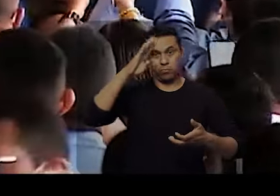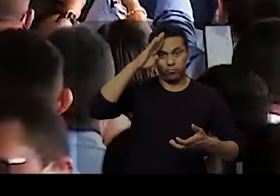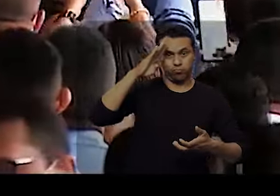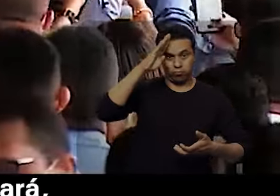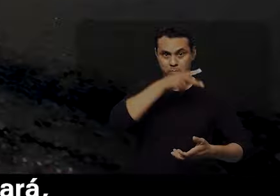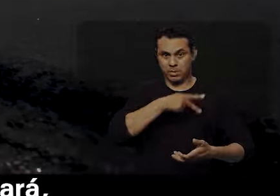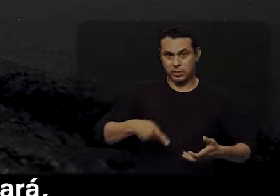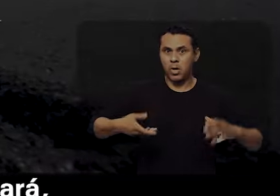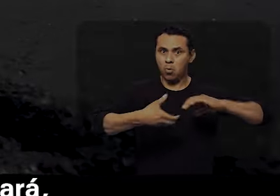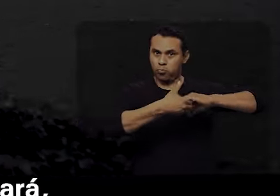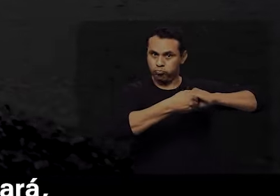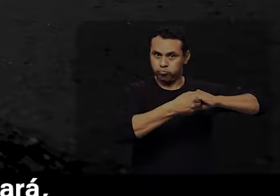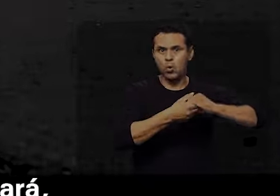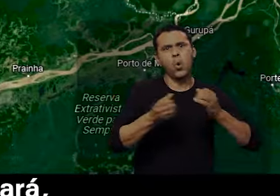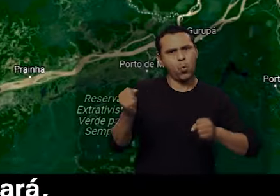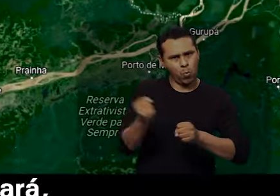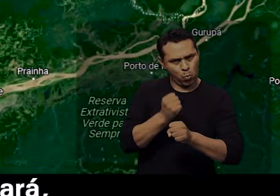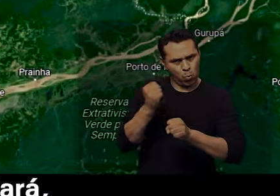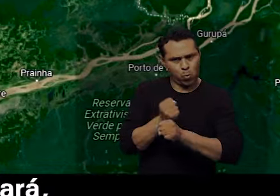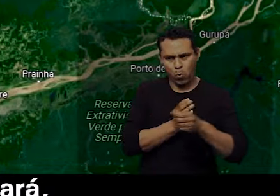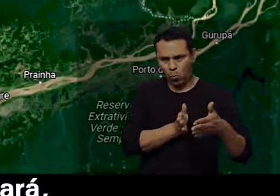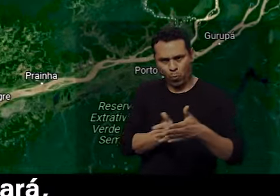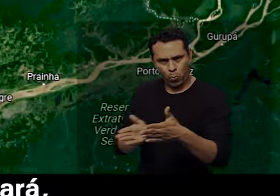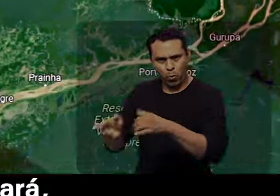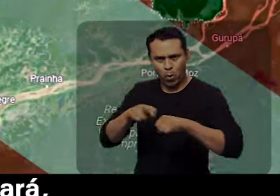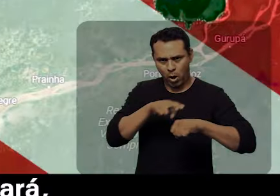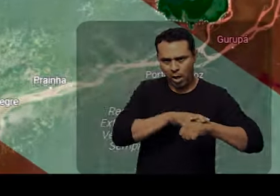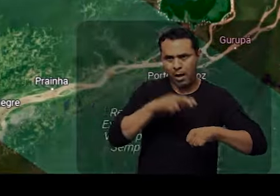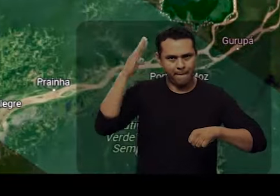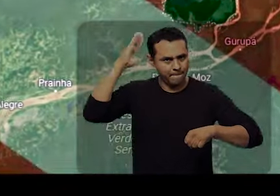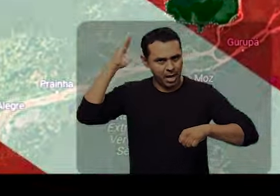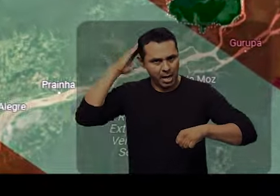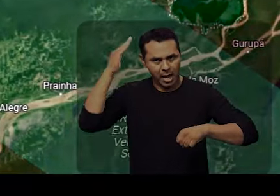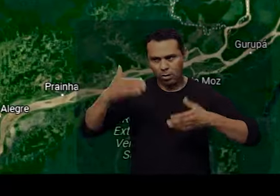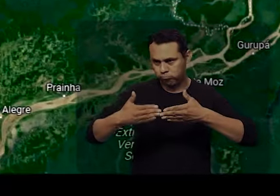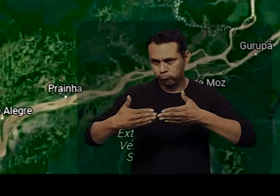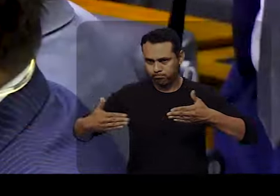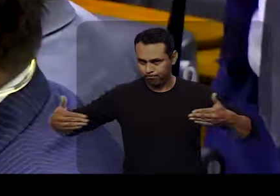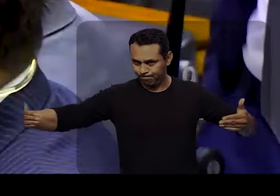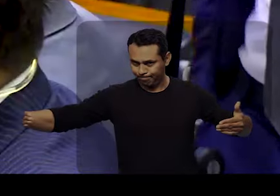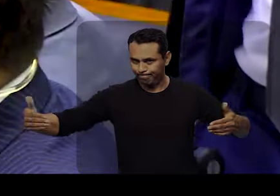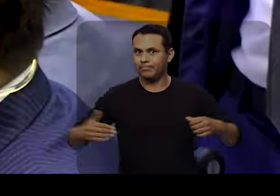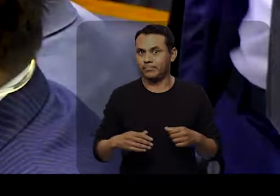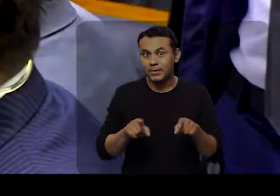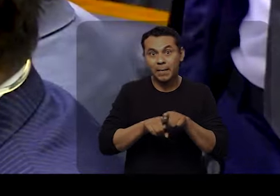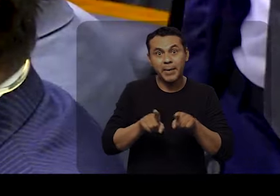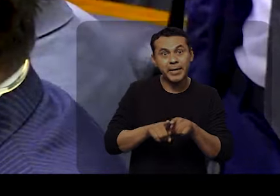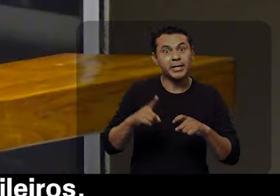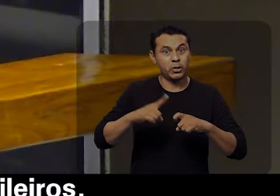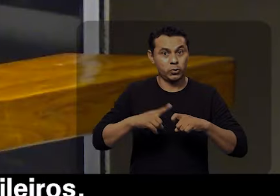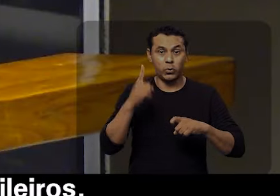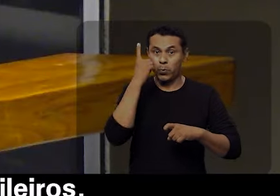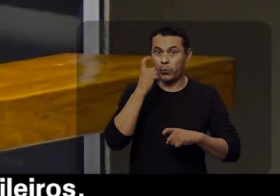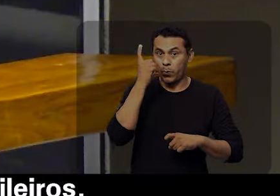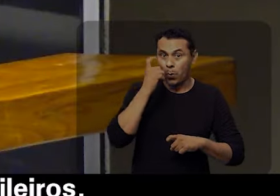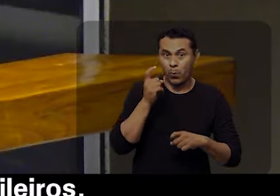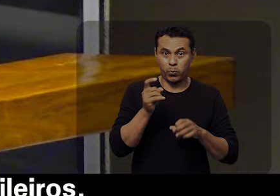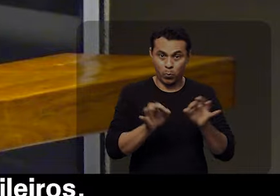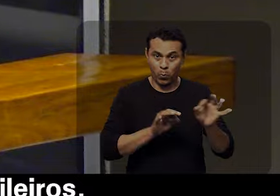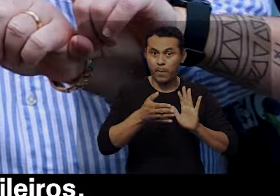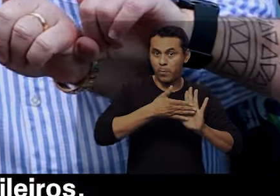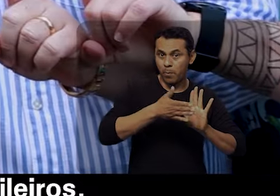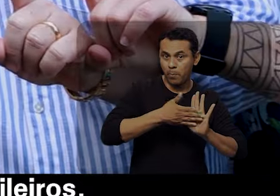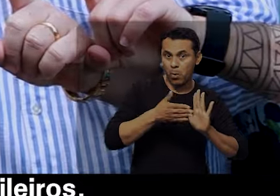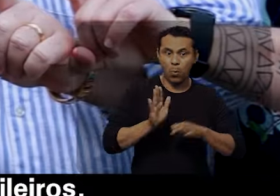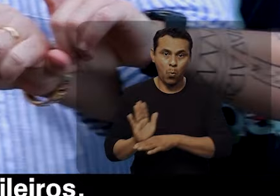presidente Bolsonaro, construir uma estrada interligando Roraima ao Pará via Caroebe. Doutor Irã vai propor ações para atender às